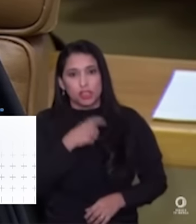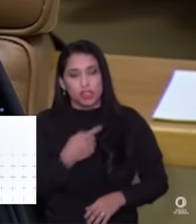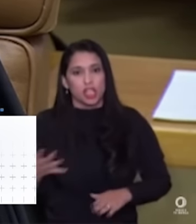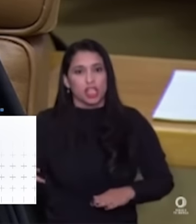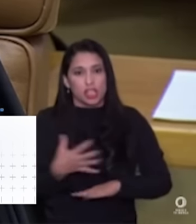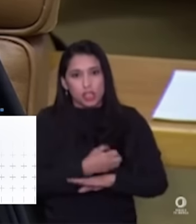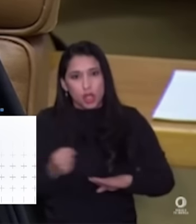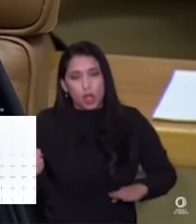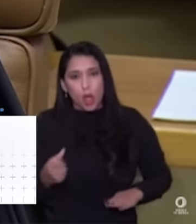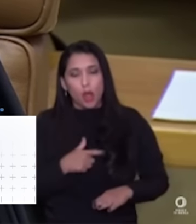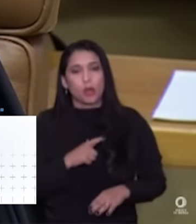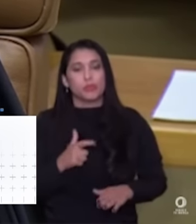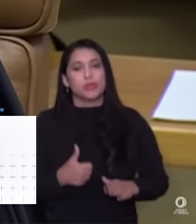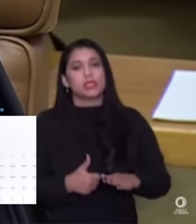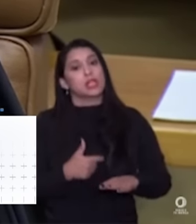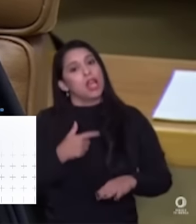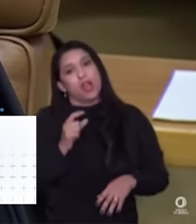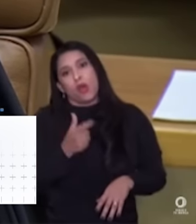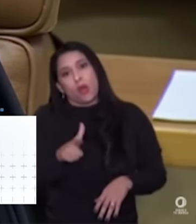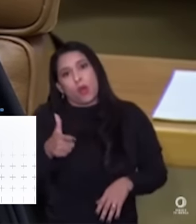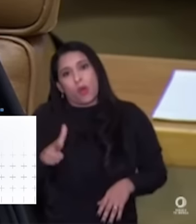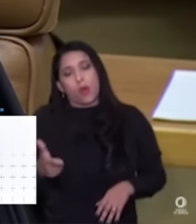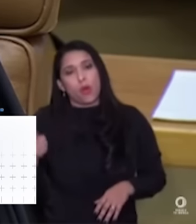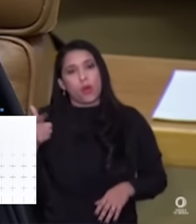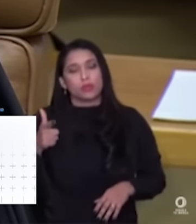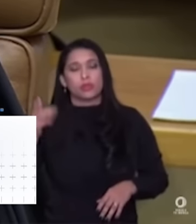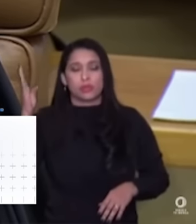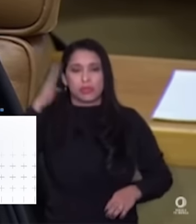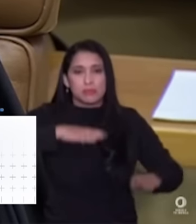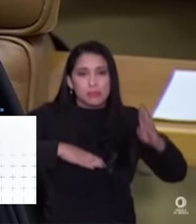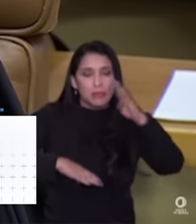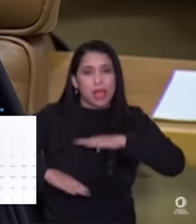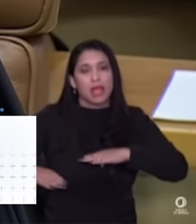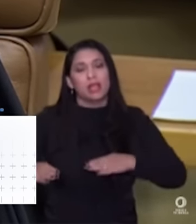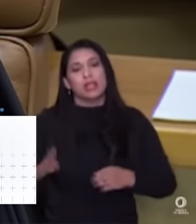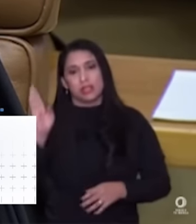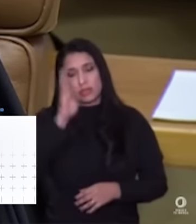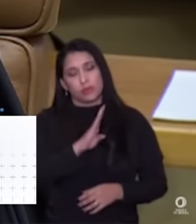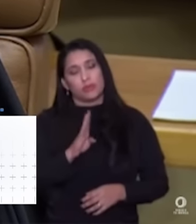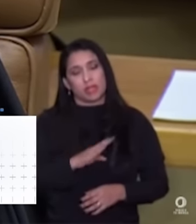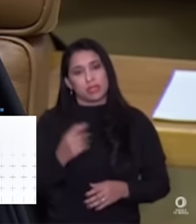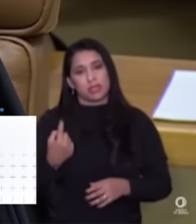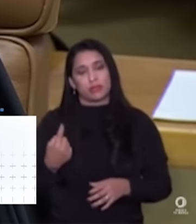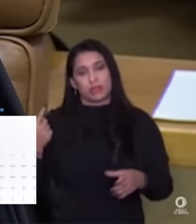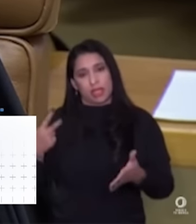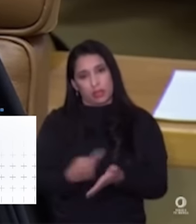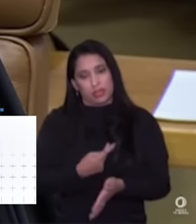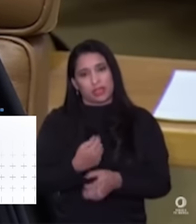outros males que têm assolado o país nos últimos anos. Vale ressaltar